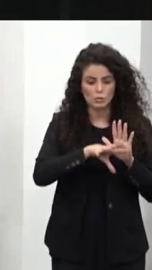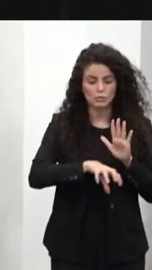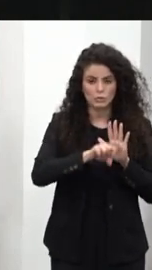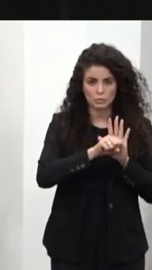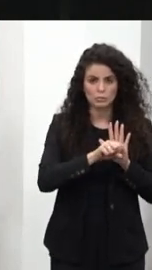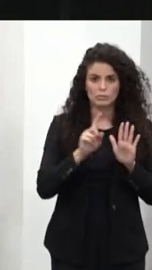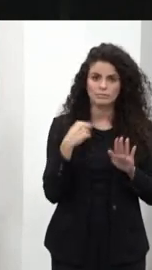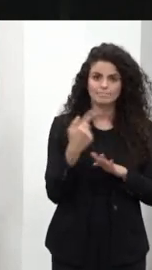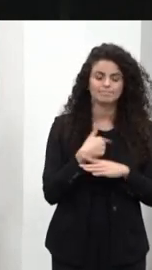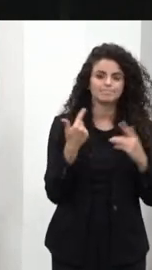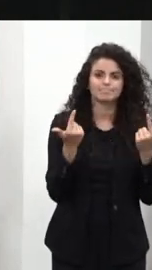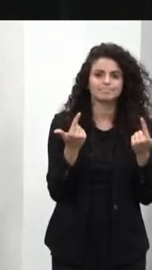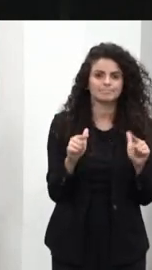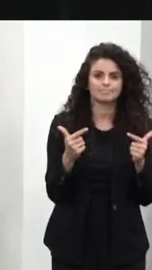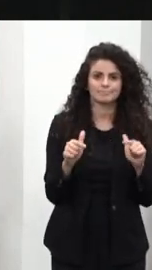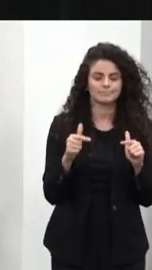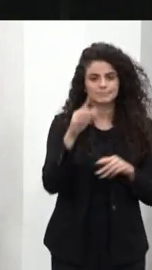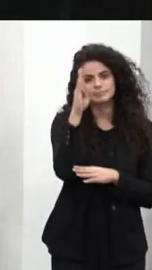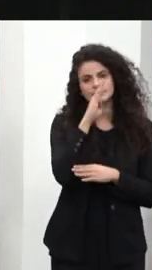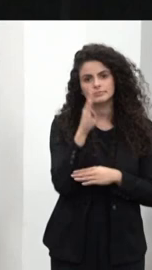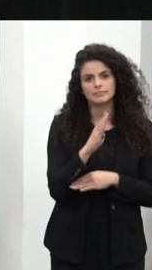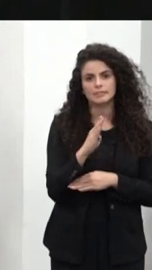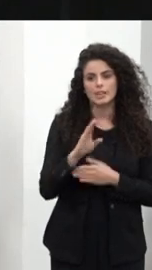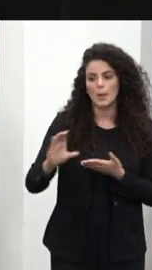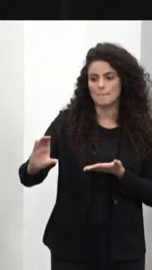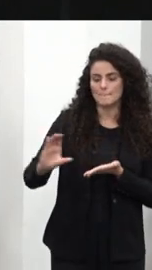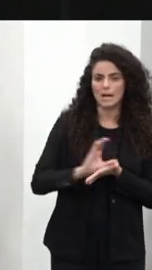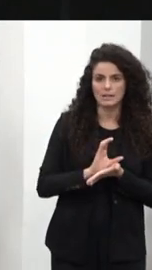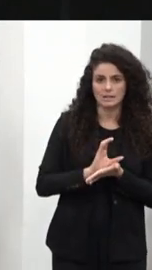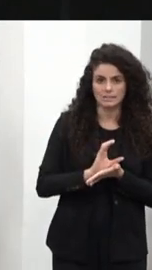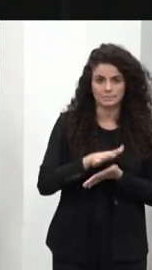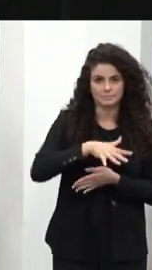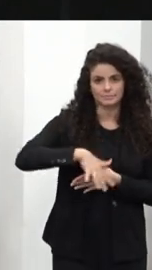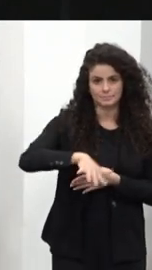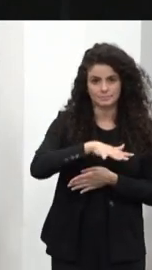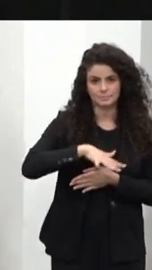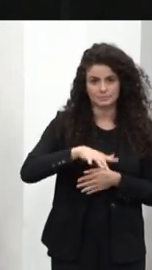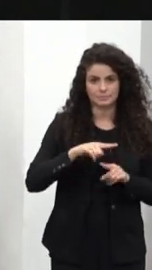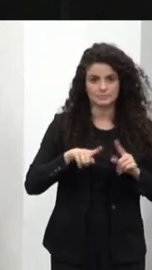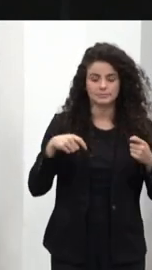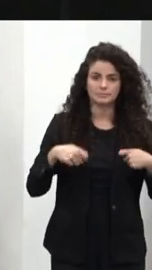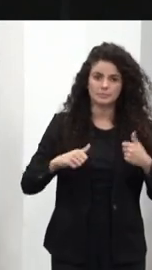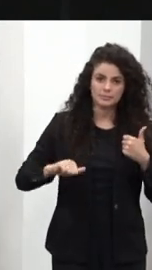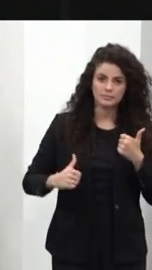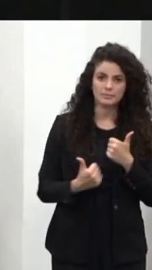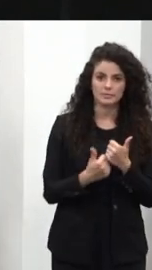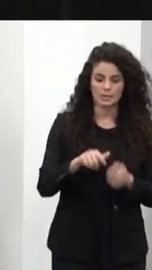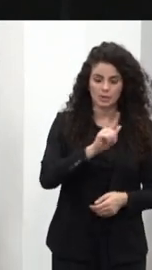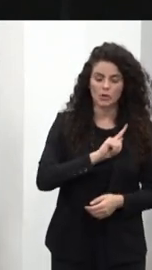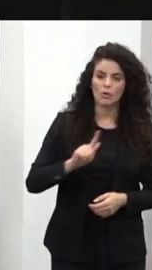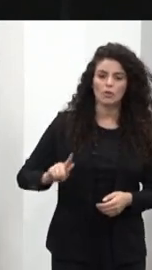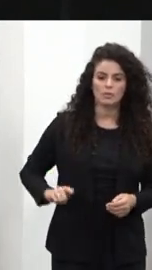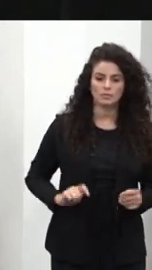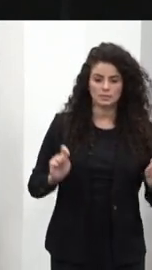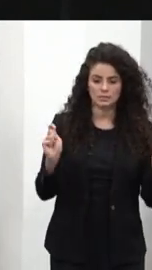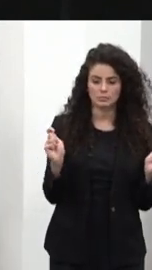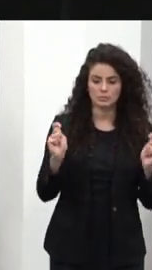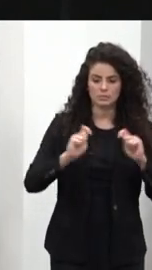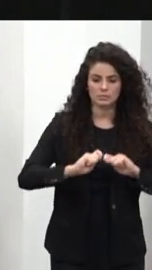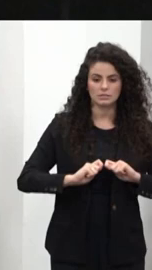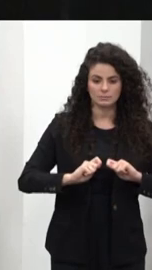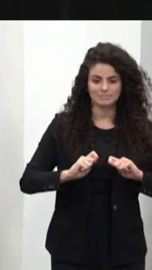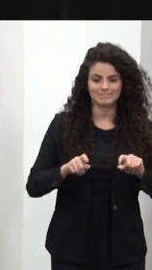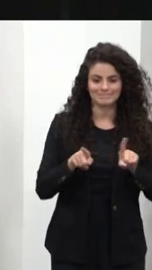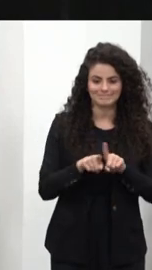não tem grandes investidores na área né a gente precisa muito do apoio do governo para tornar possível esses